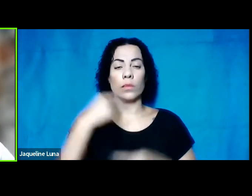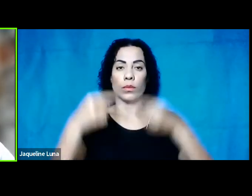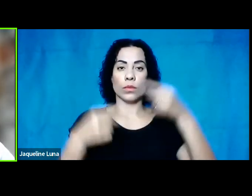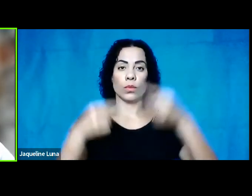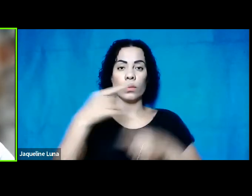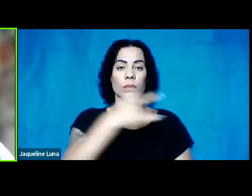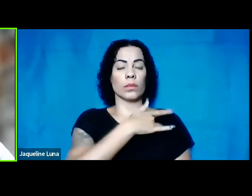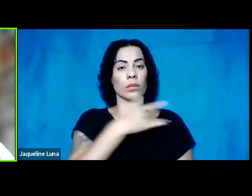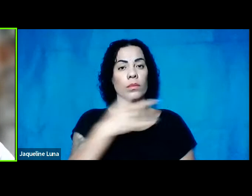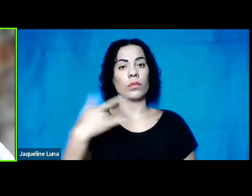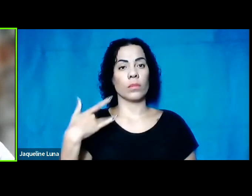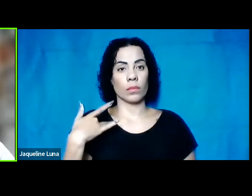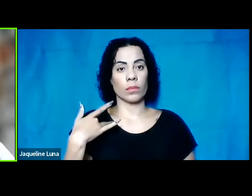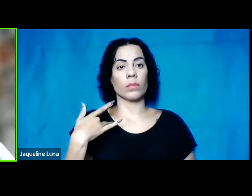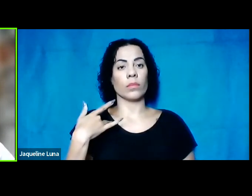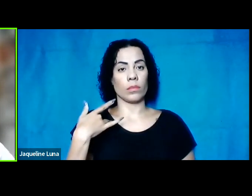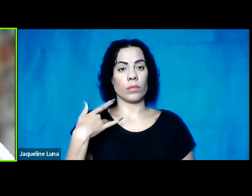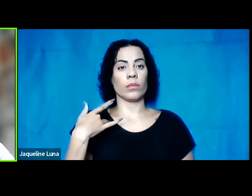saúde com